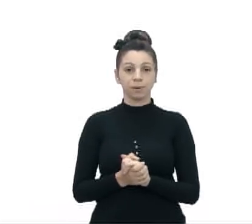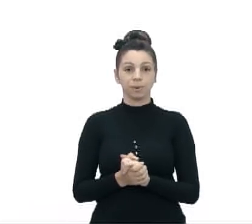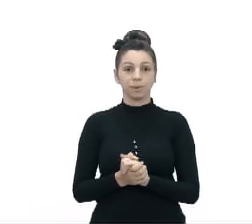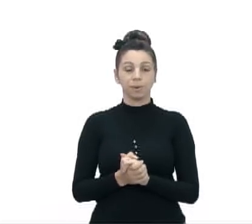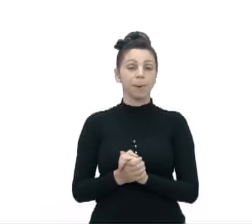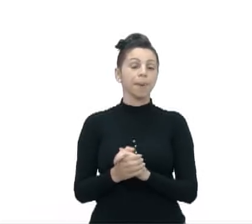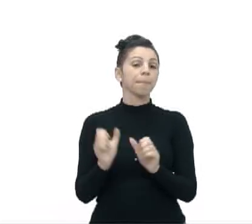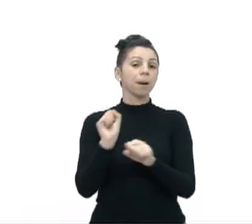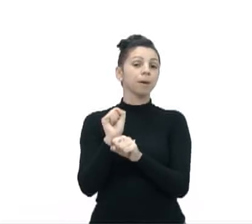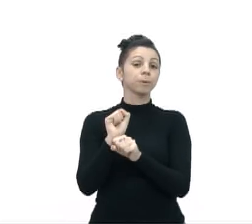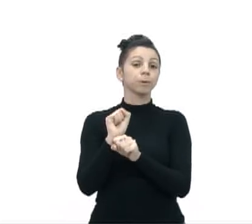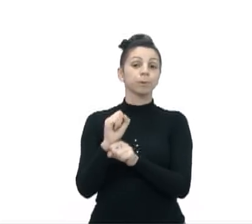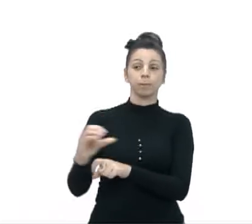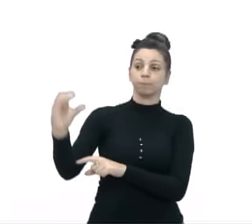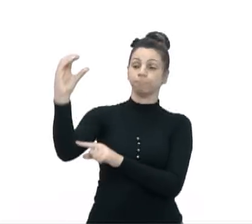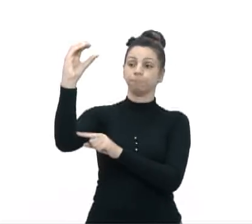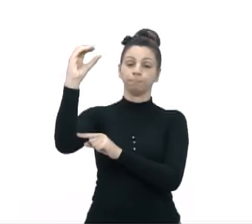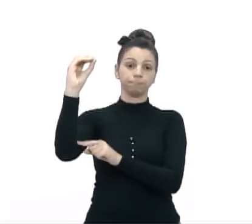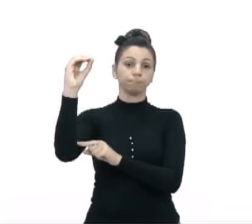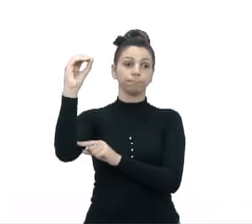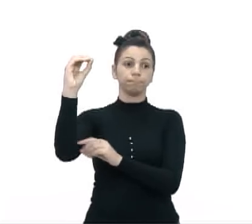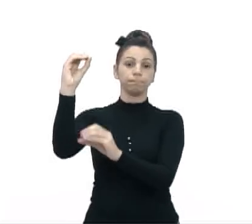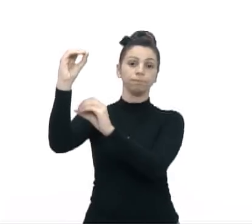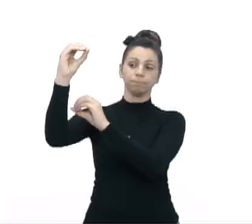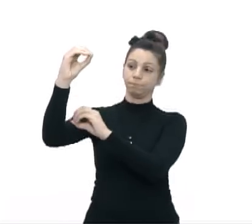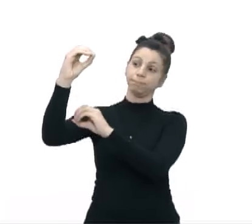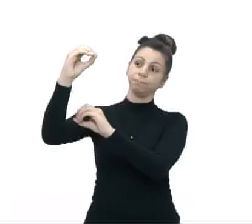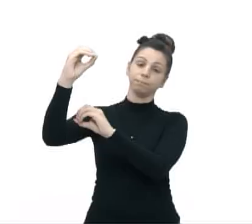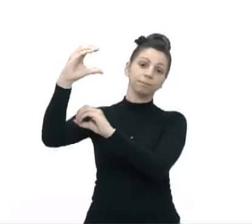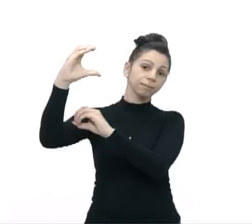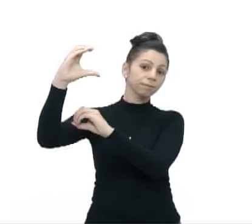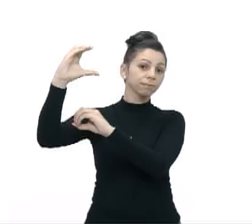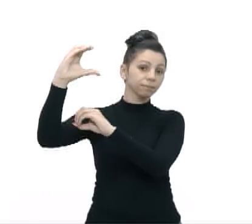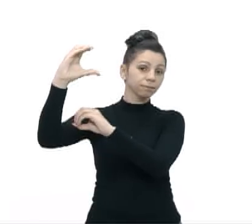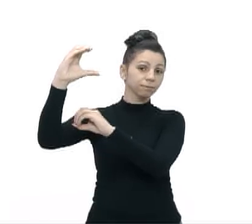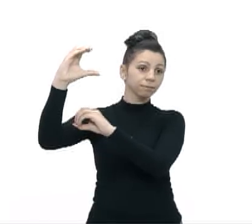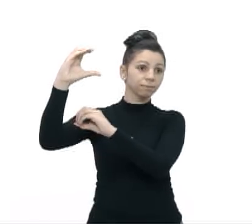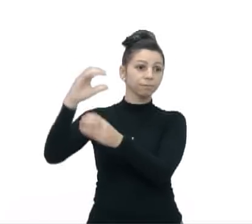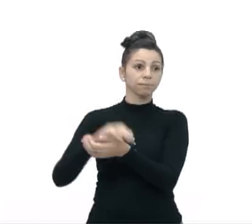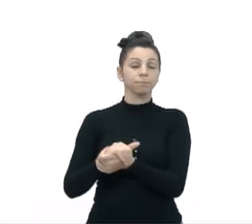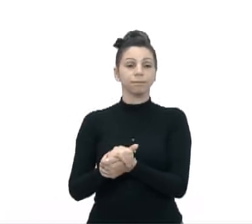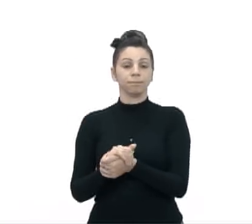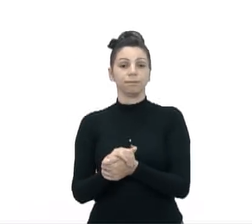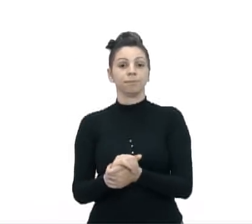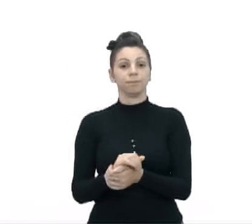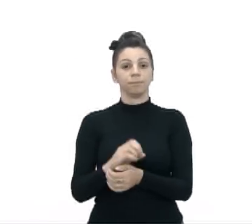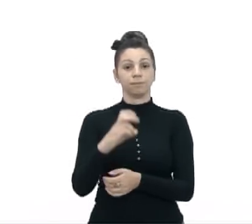parou no centésimo. Então, como é que eu leio isso aqui, ó? 50